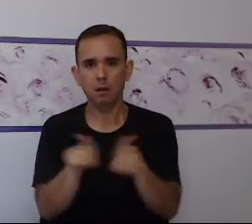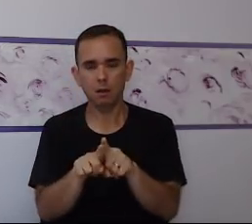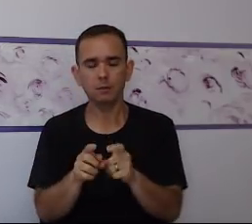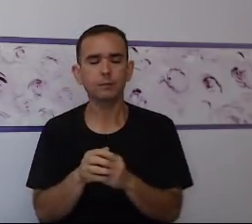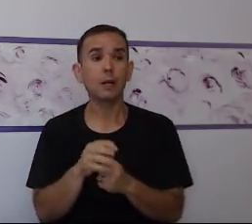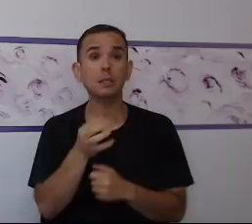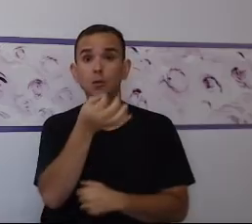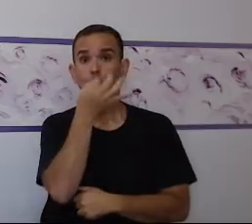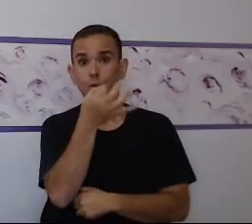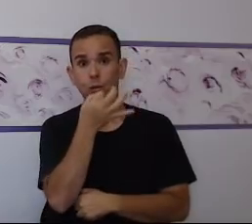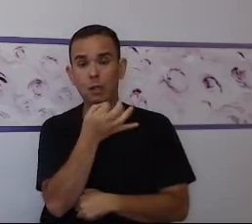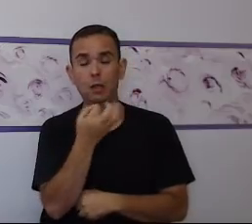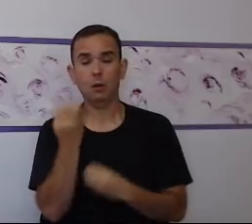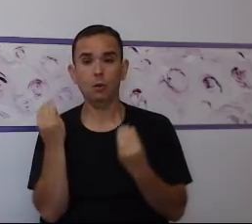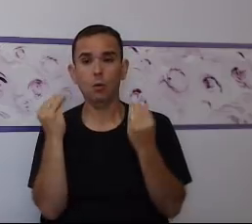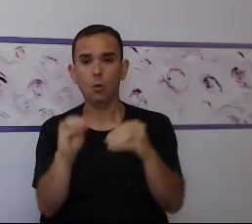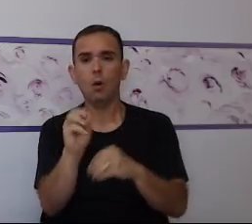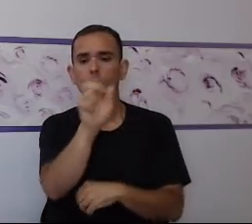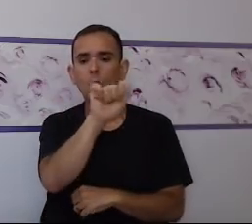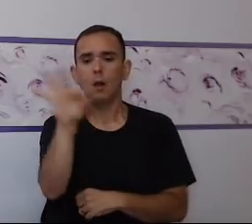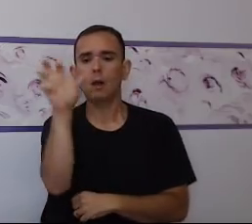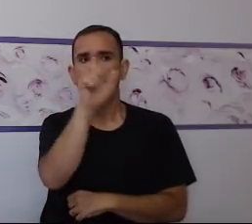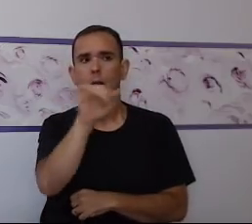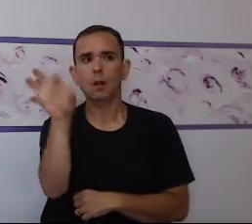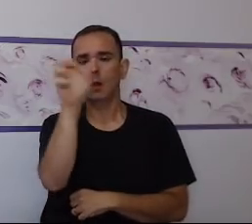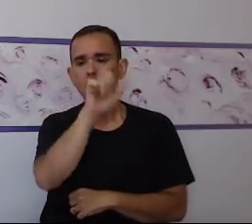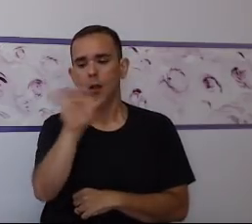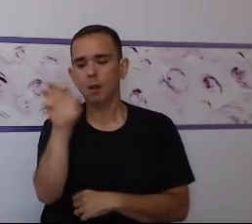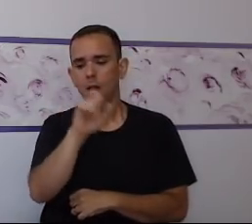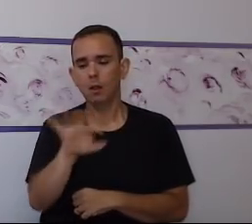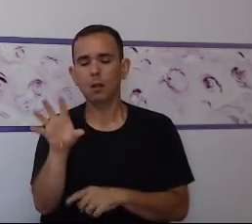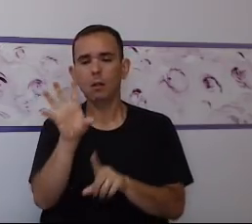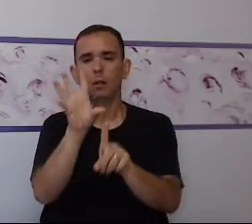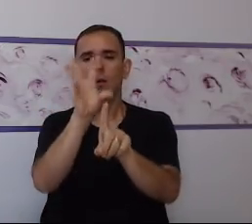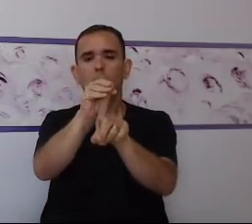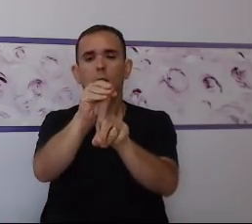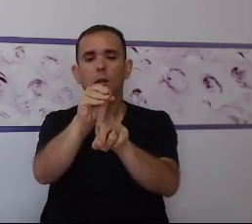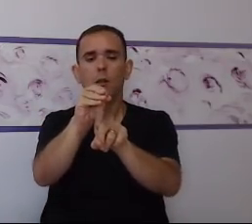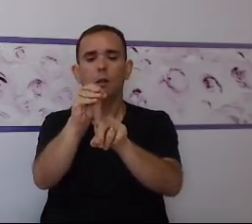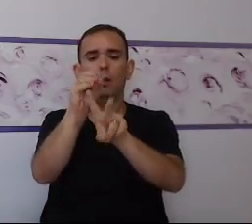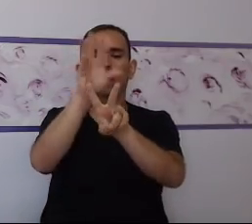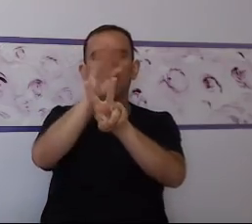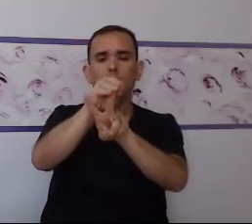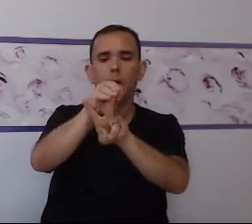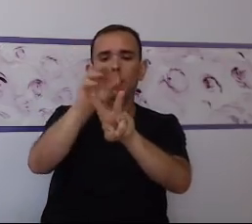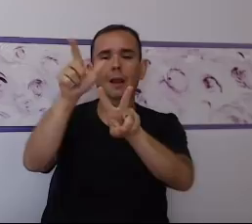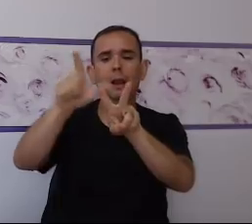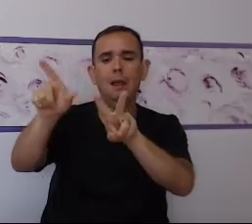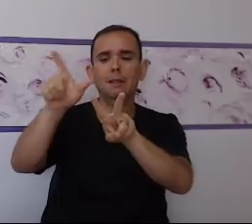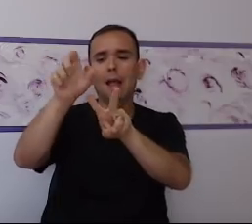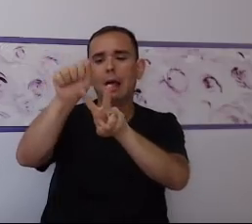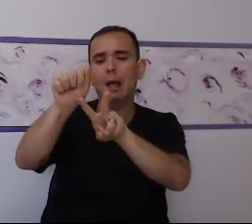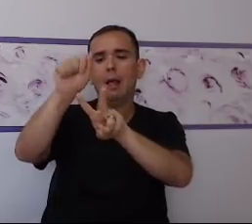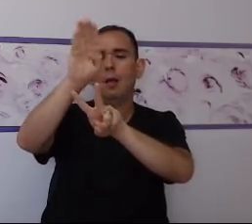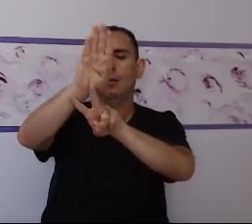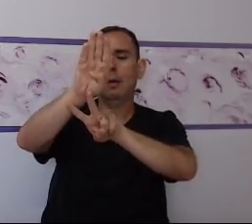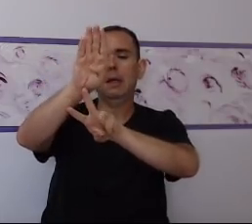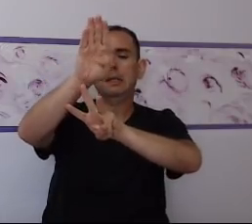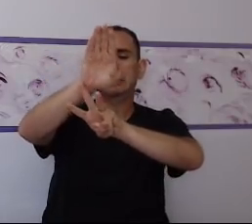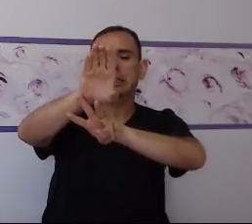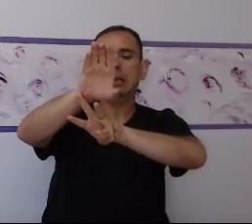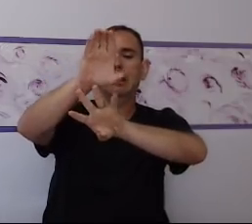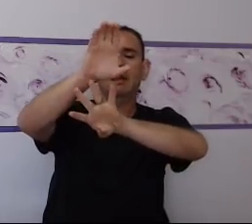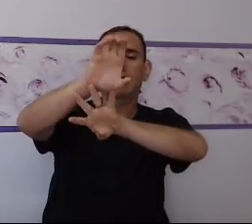A gente sugere o quê? Que coloque o alfabeto no palitinho e que dessa forma ele consiga estar